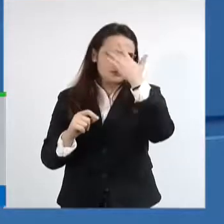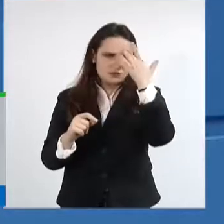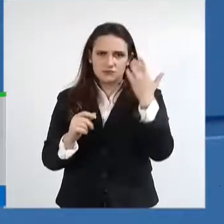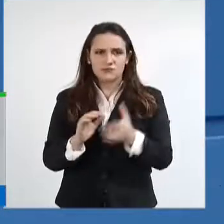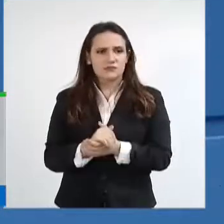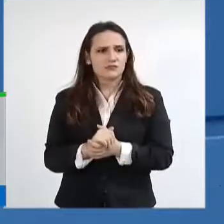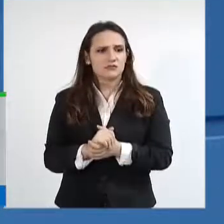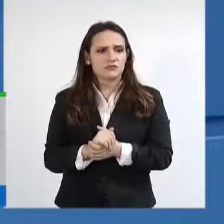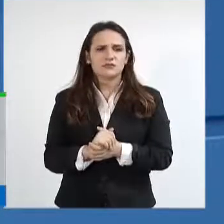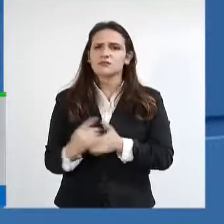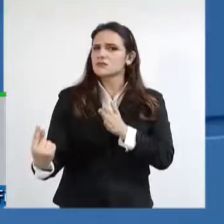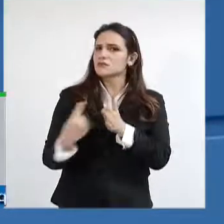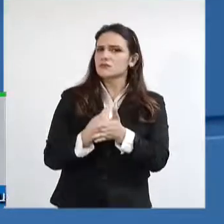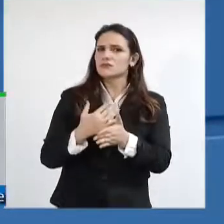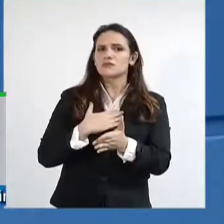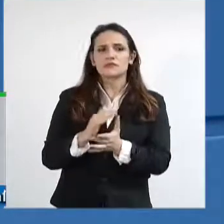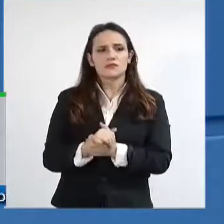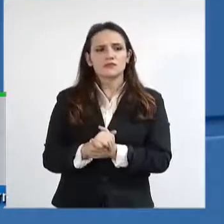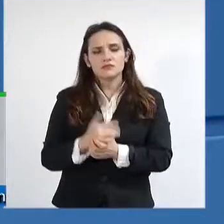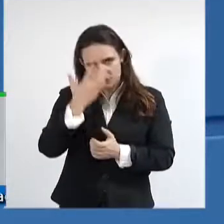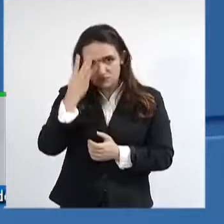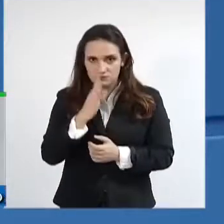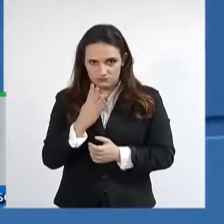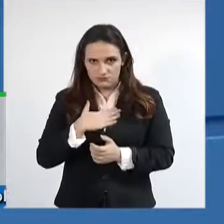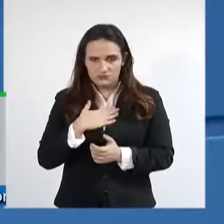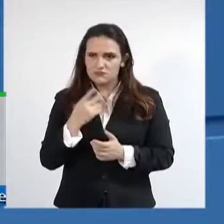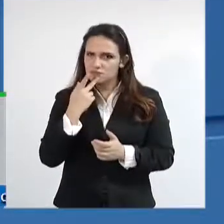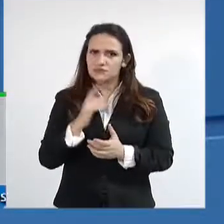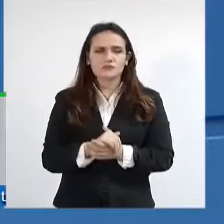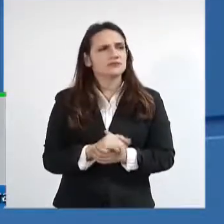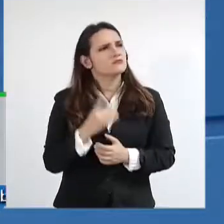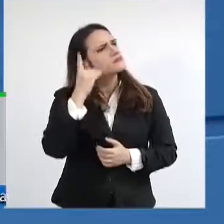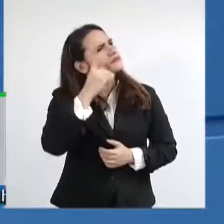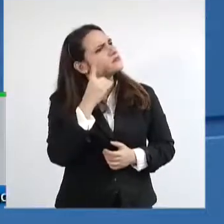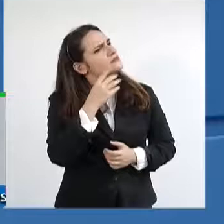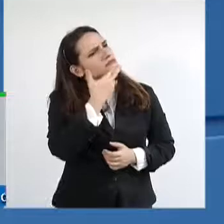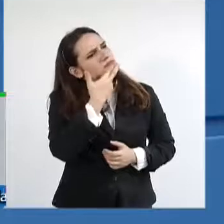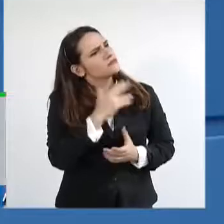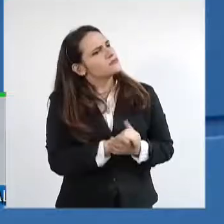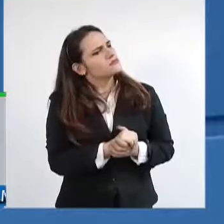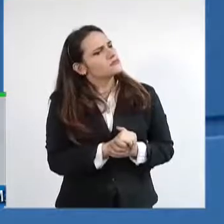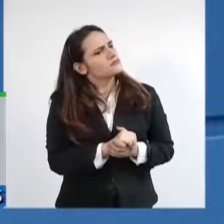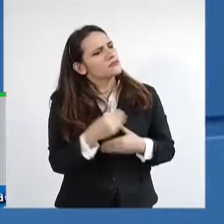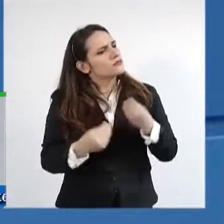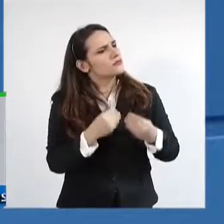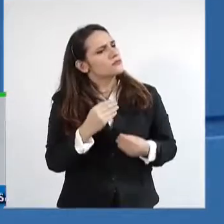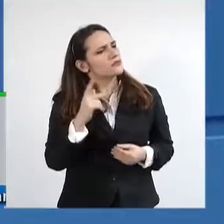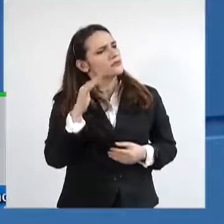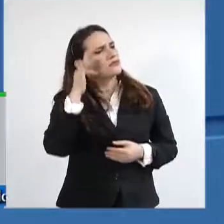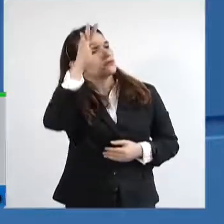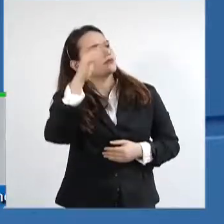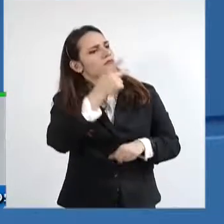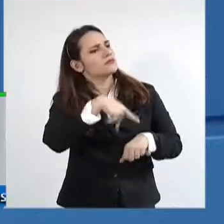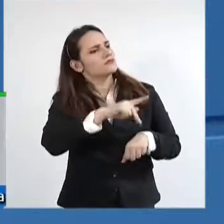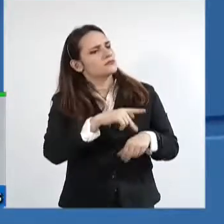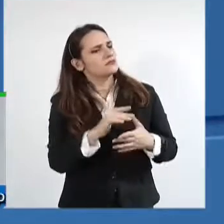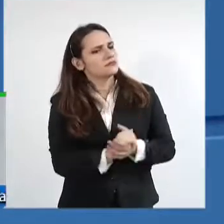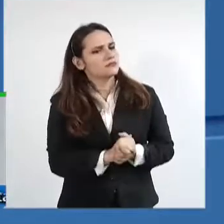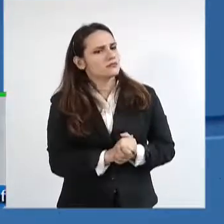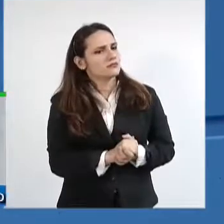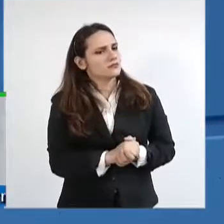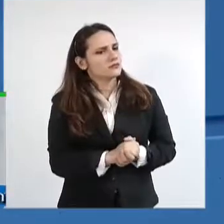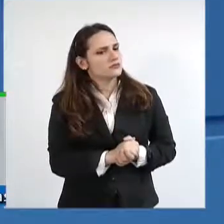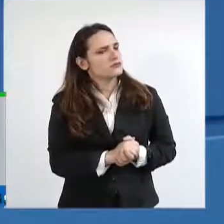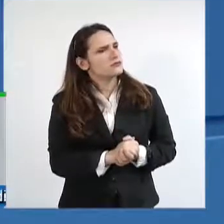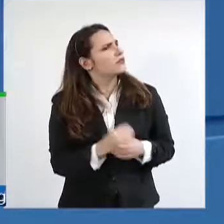mundo nos questiona, aqueles que nos conhecem. Deputado Renato, o que vai ser do nosso Brasil? Para onde